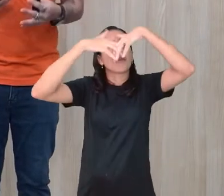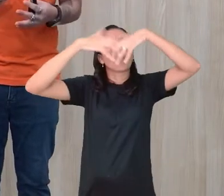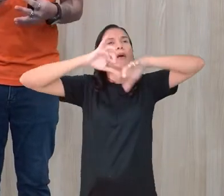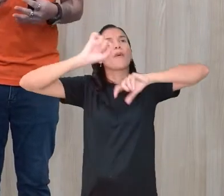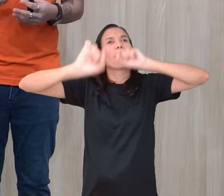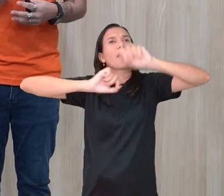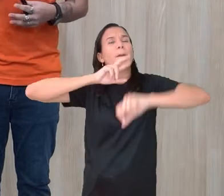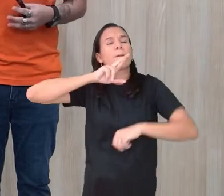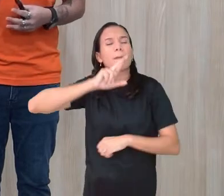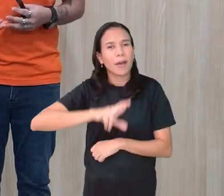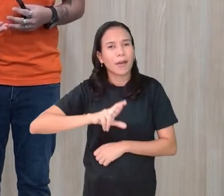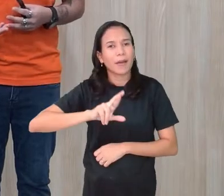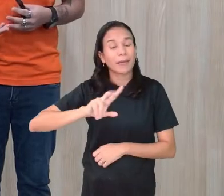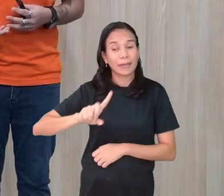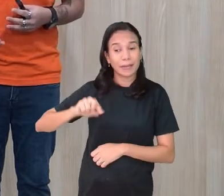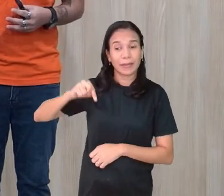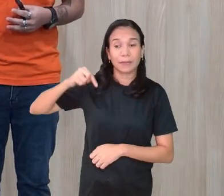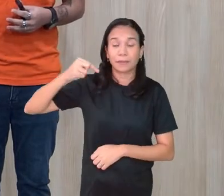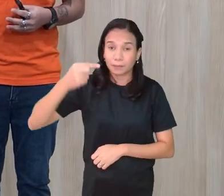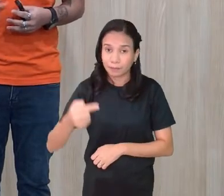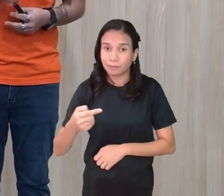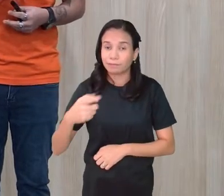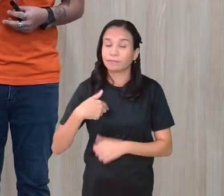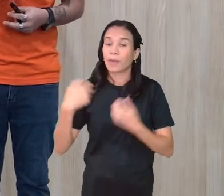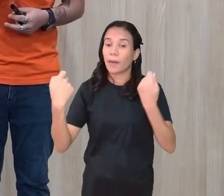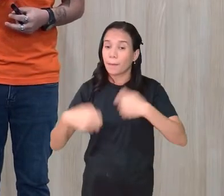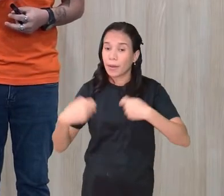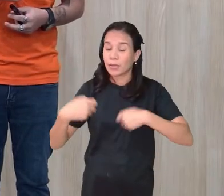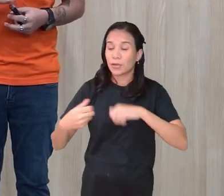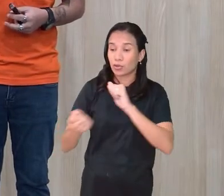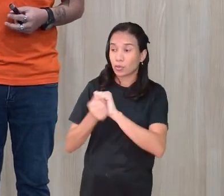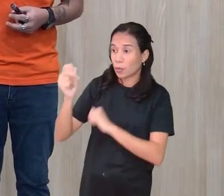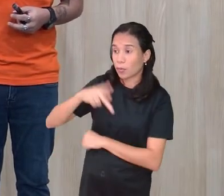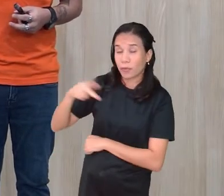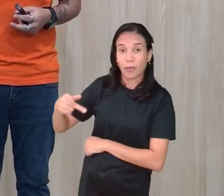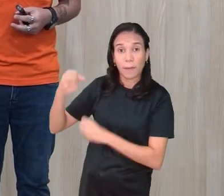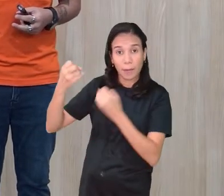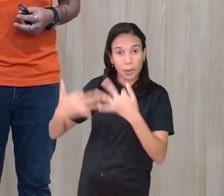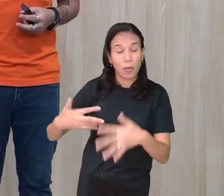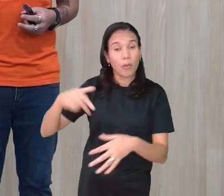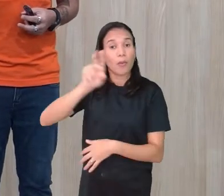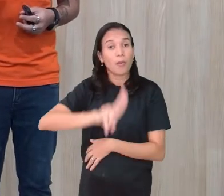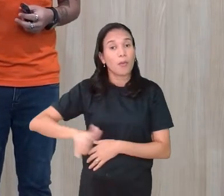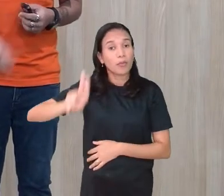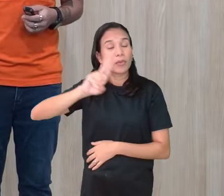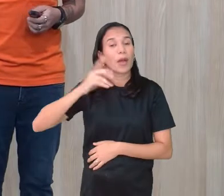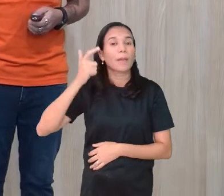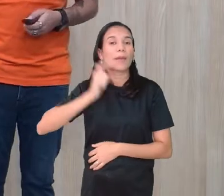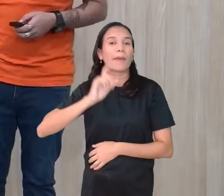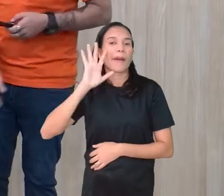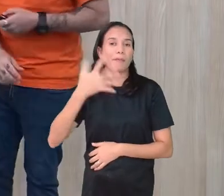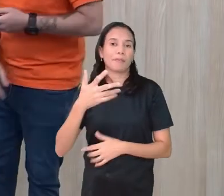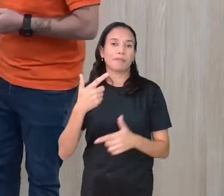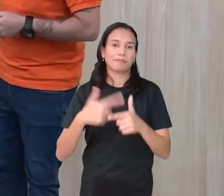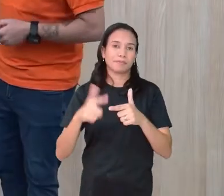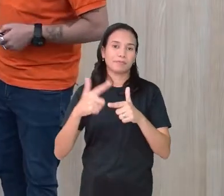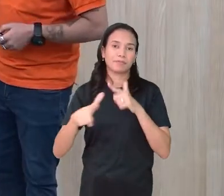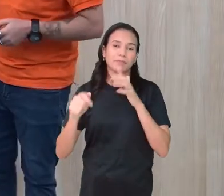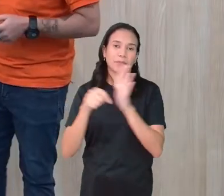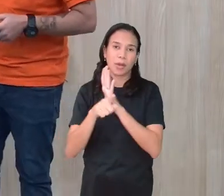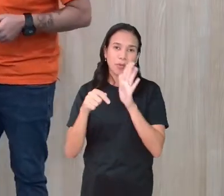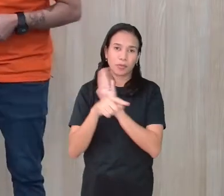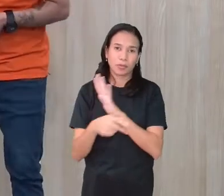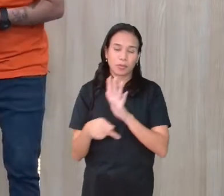aquele resultado. Depois de um certo momento a gente vai precisar, como a professora Nádia falou, utilizar isso aí para resolver problemas de maneira